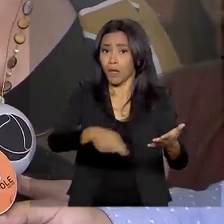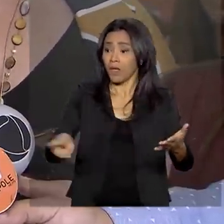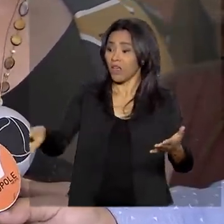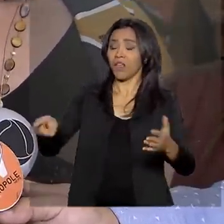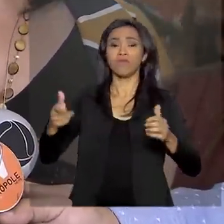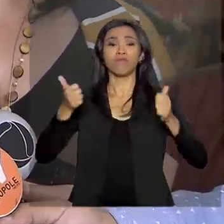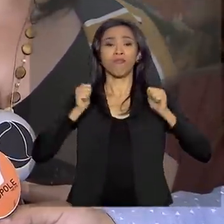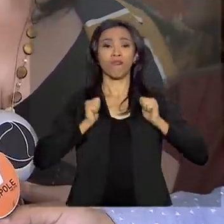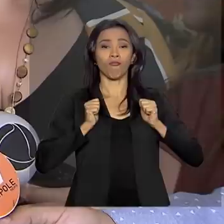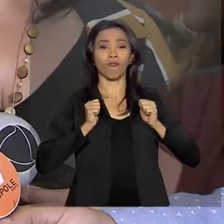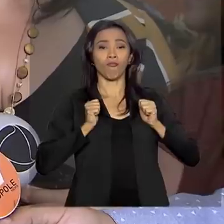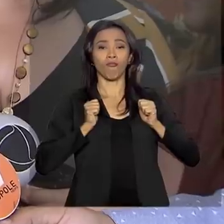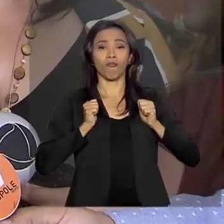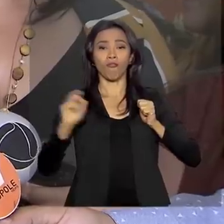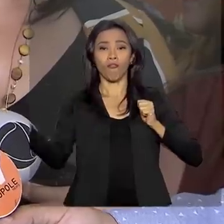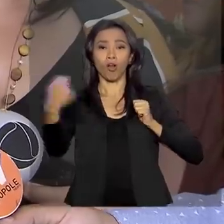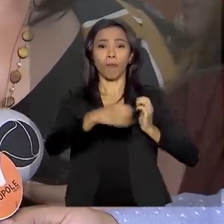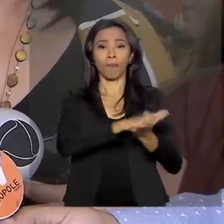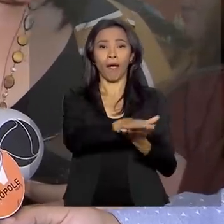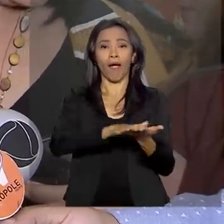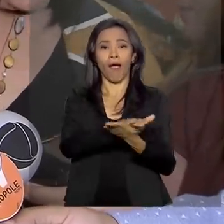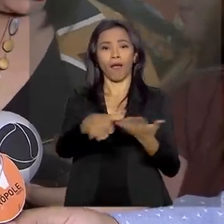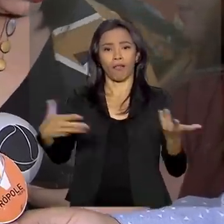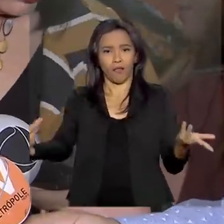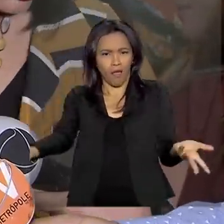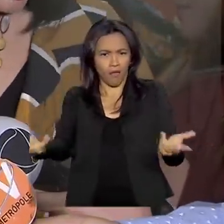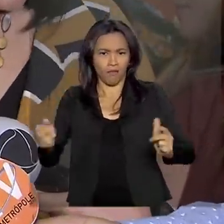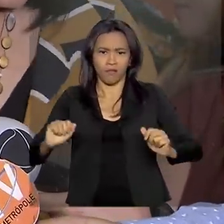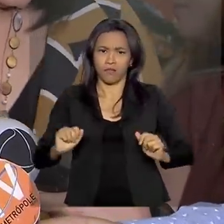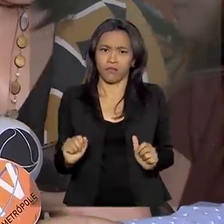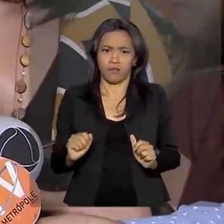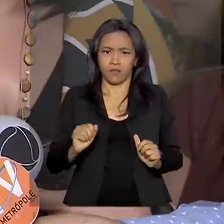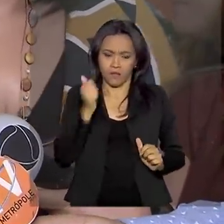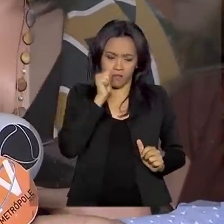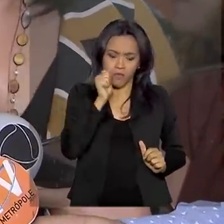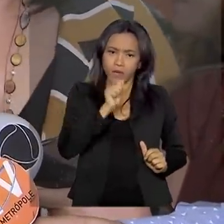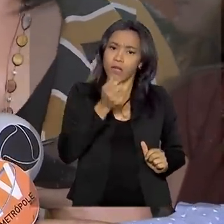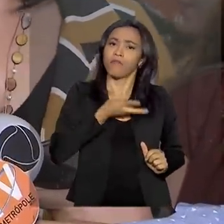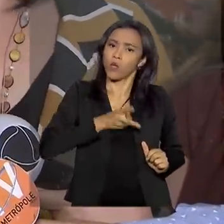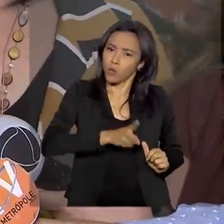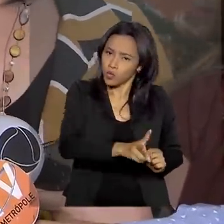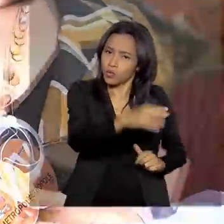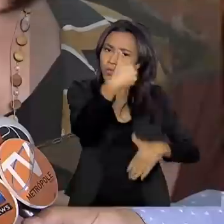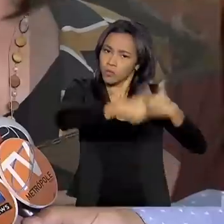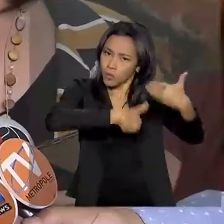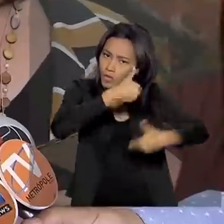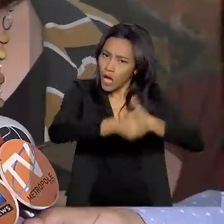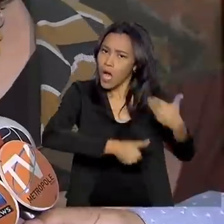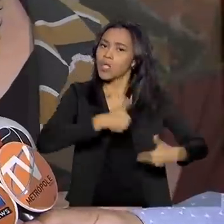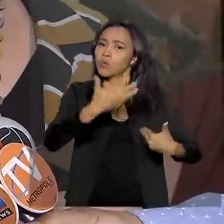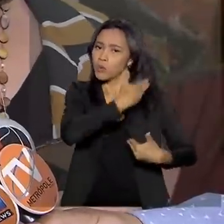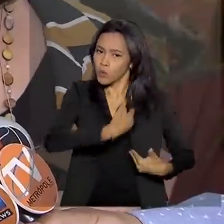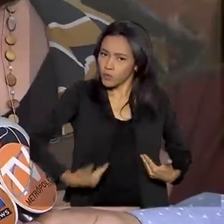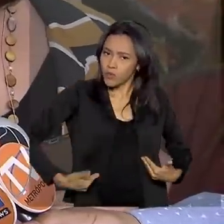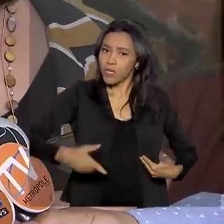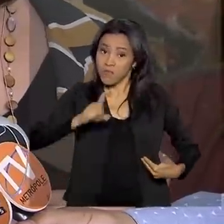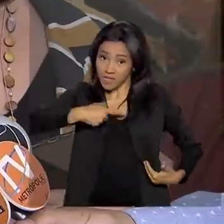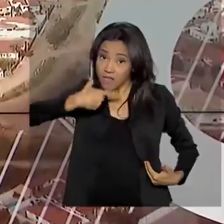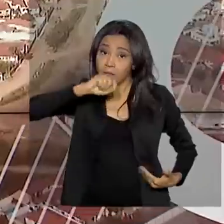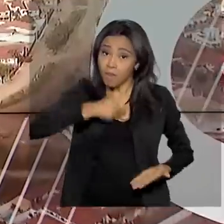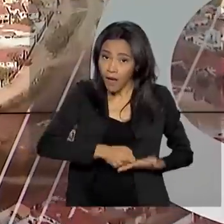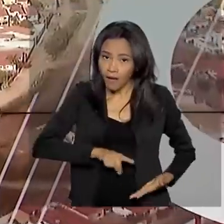sair numa boa a mulher vai continuar sendo a theatre na rede pública com todo o amor e todo o carinho mas ele vai pagar a